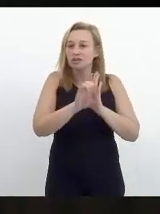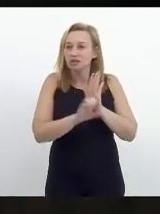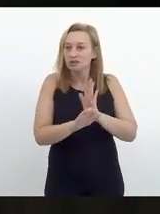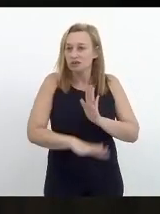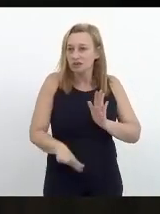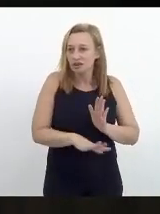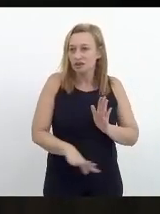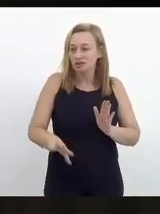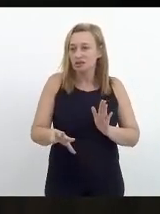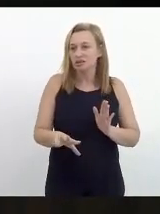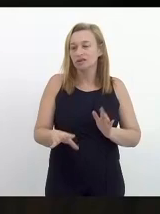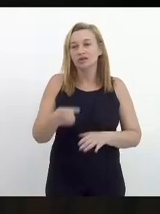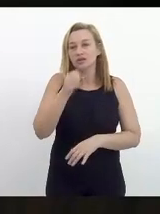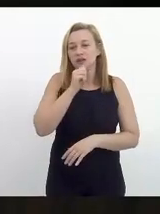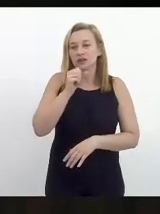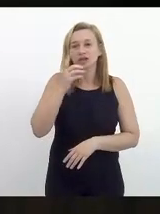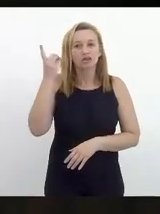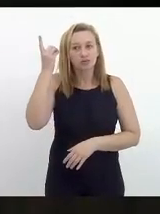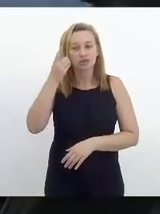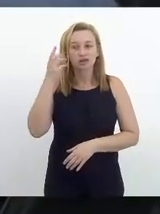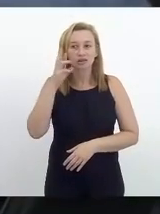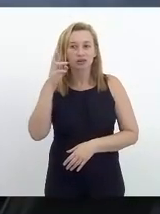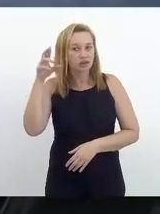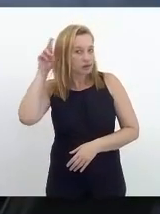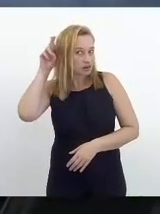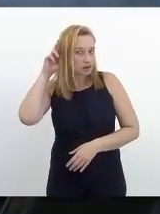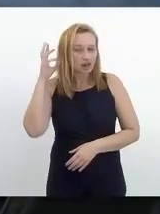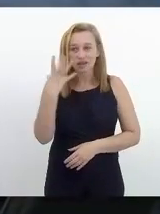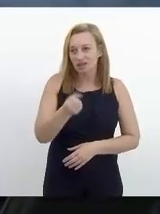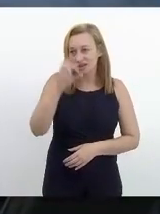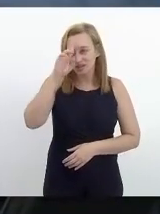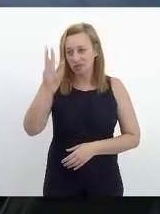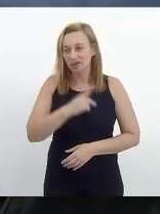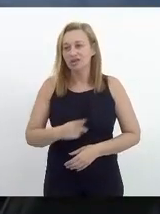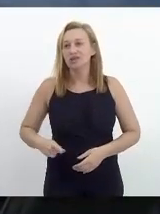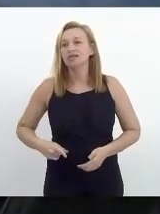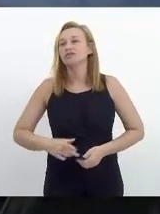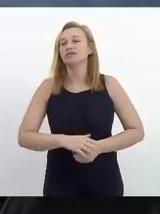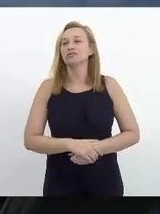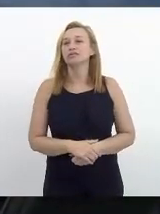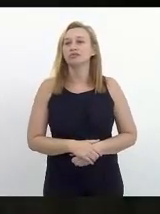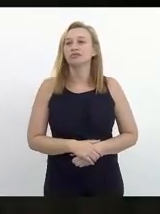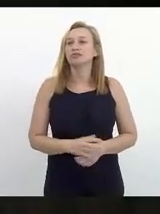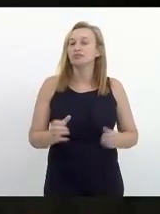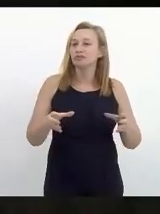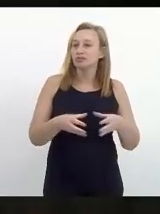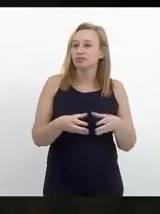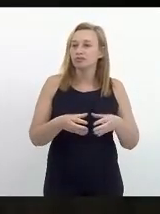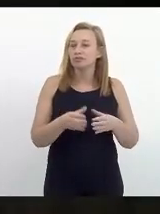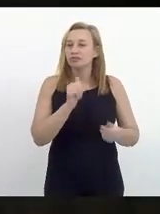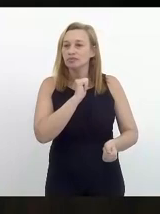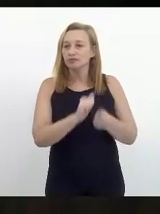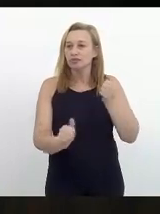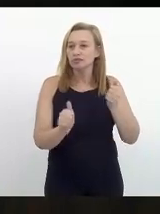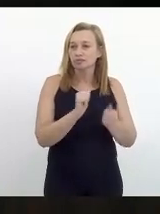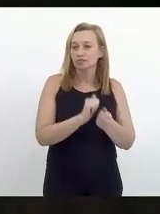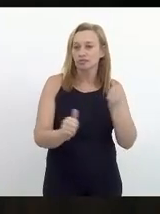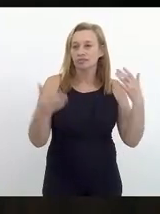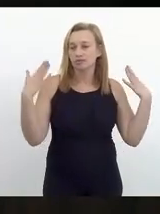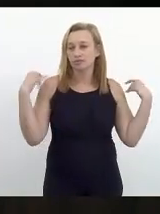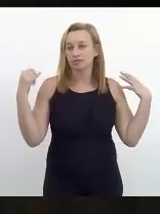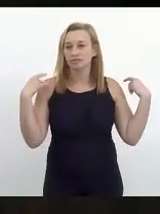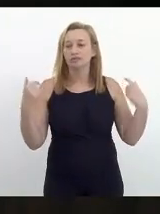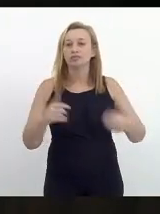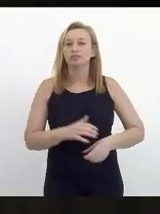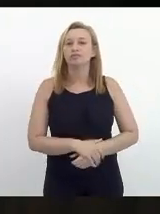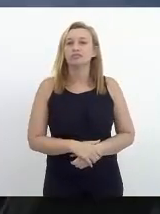do Idoso, deputada Rosane Félix. Favorável, senhor presidente. Pela Comissão de Esporte e Lazer,